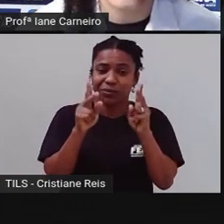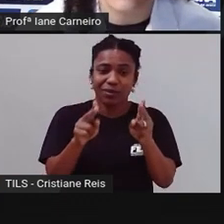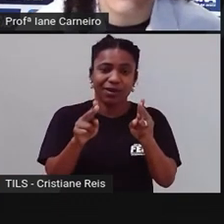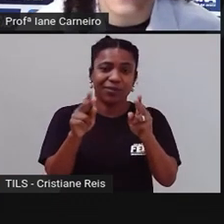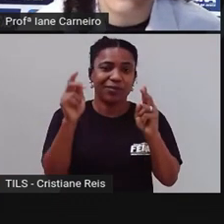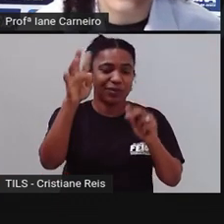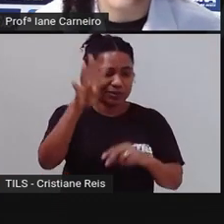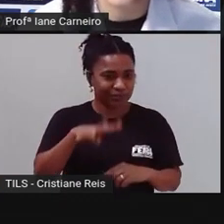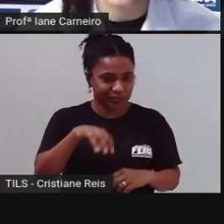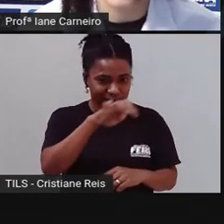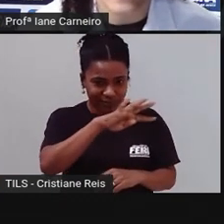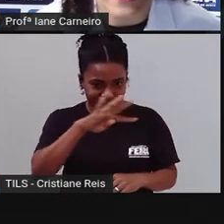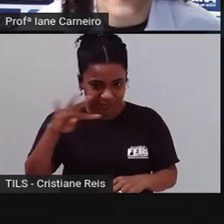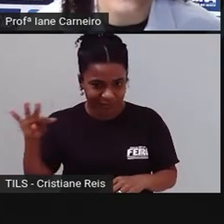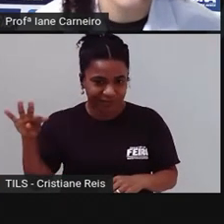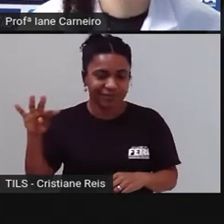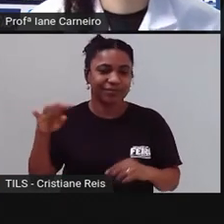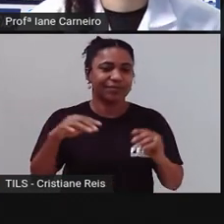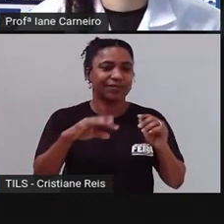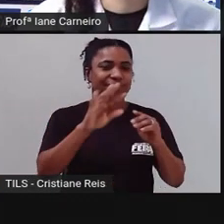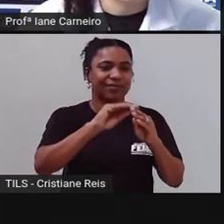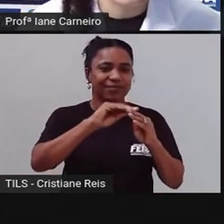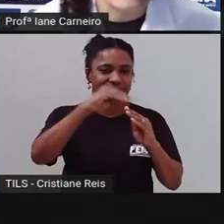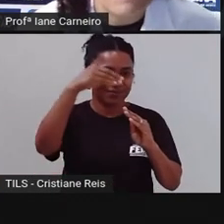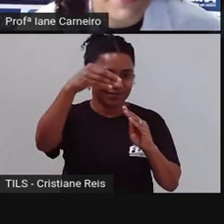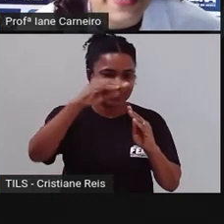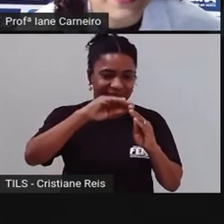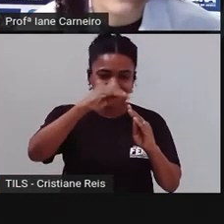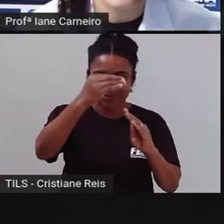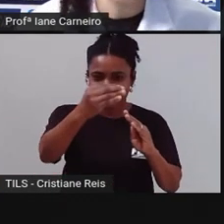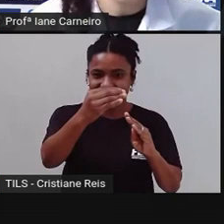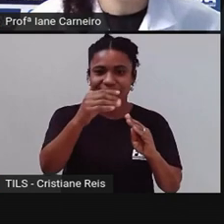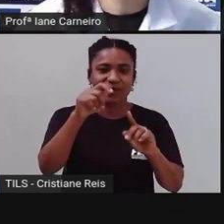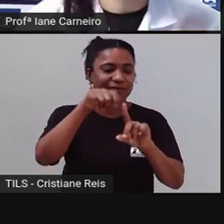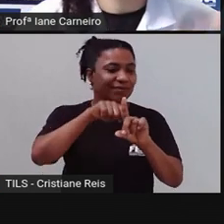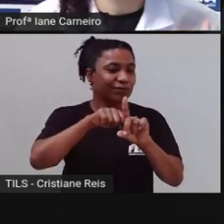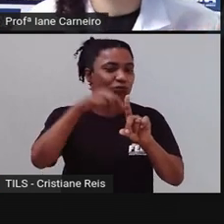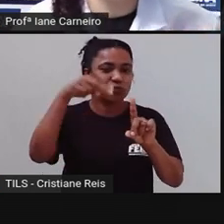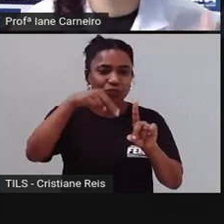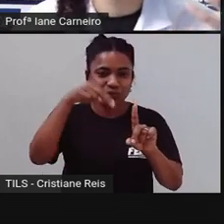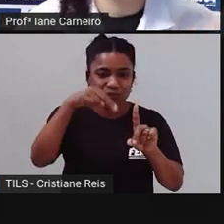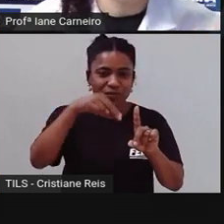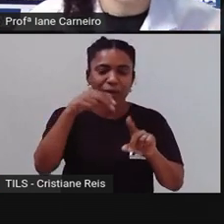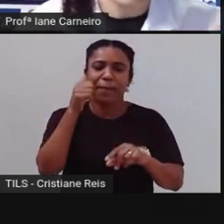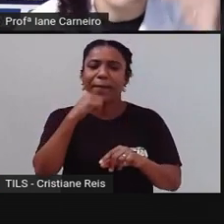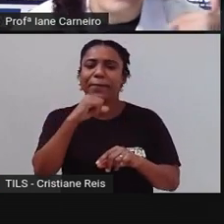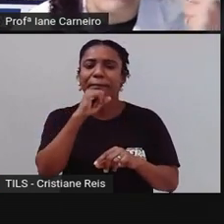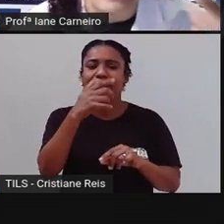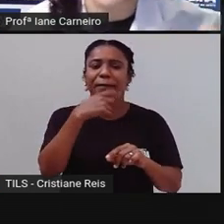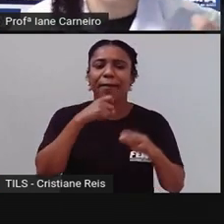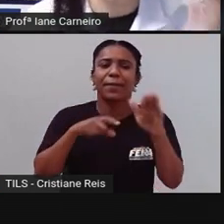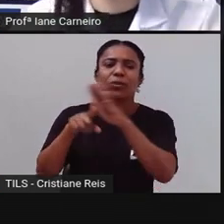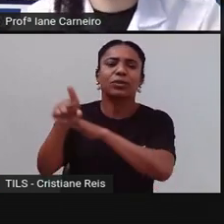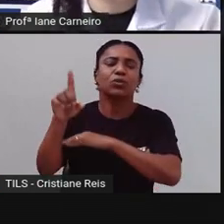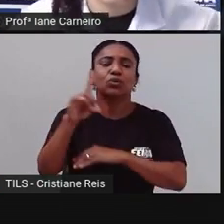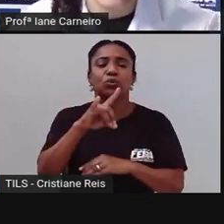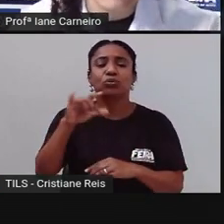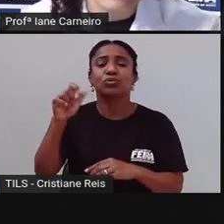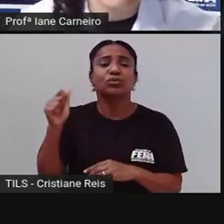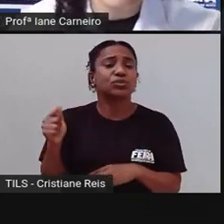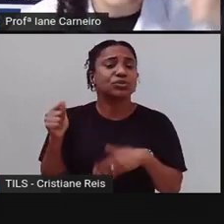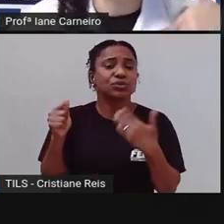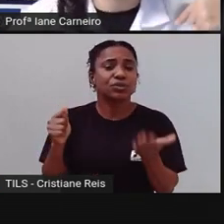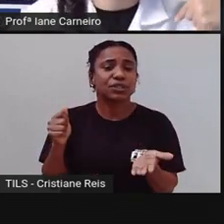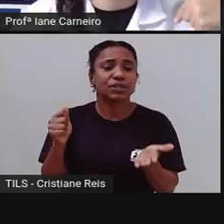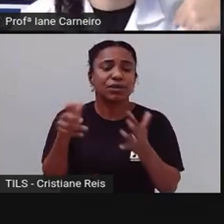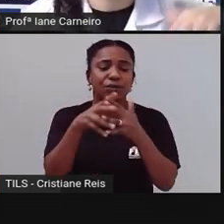construir essa tabela, pegar o calendário, construir a sua tabela, né? E aí, ver com a mamãe e com o papai qual é o dia que o carro da coleta de